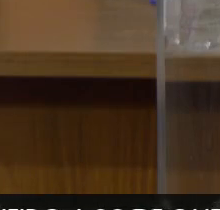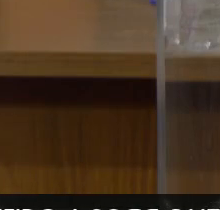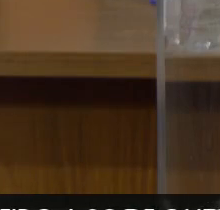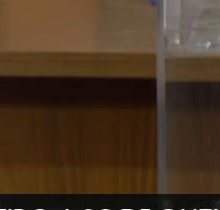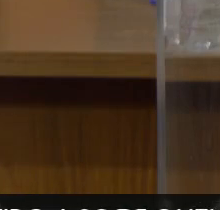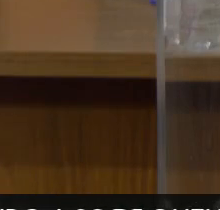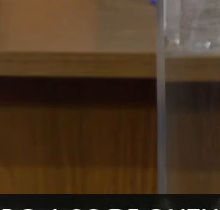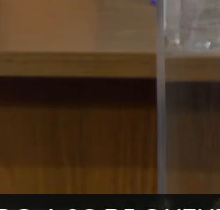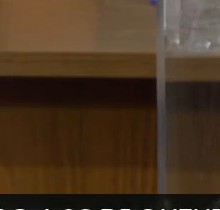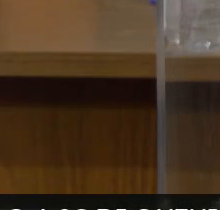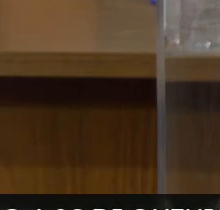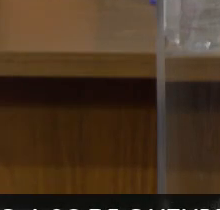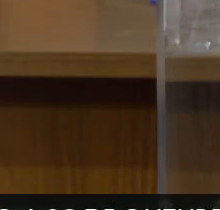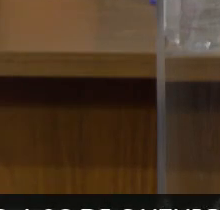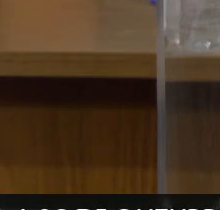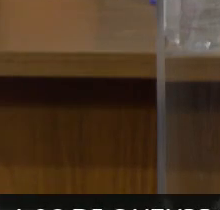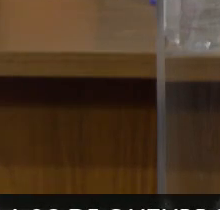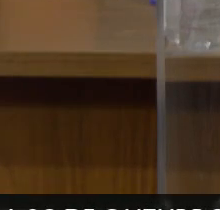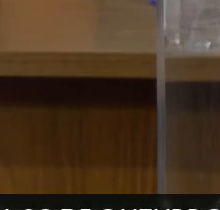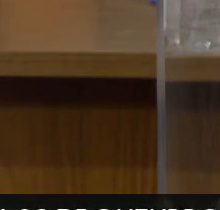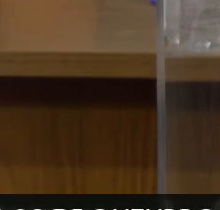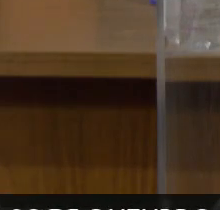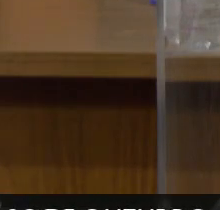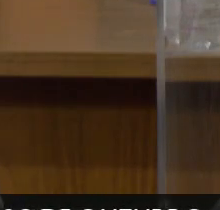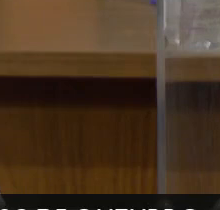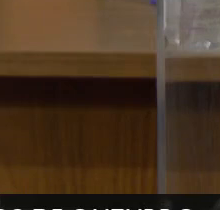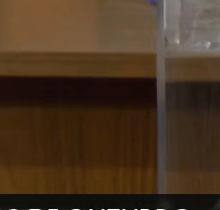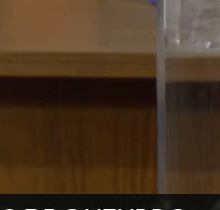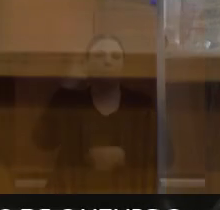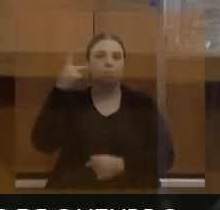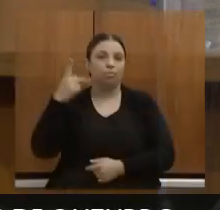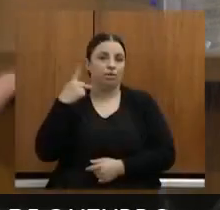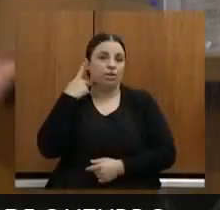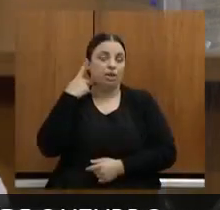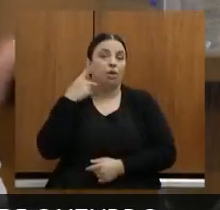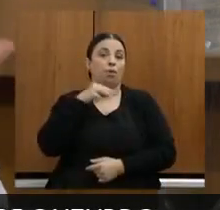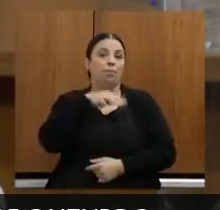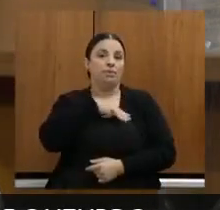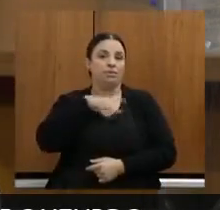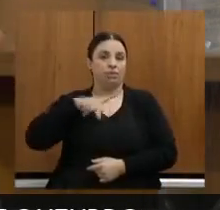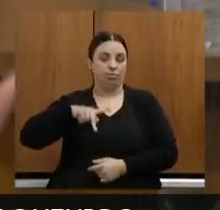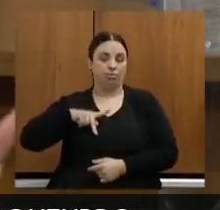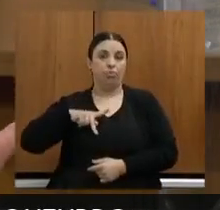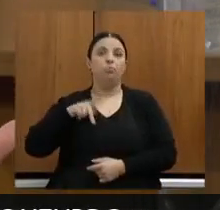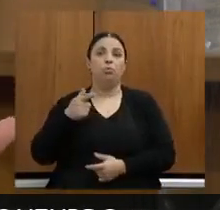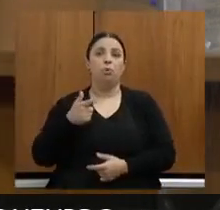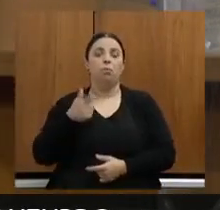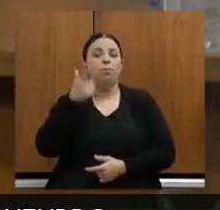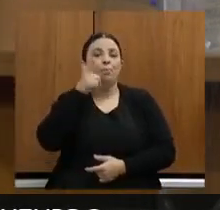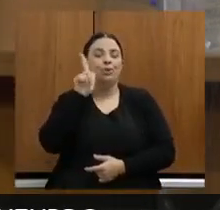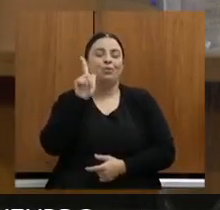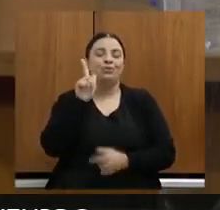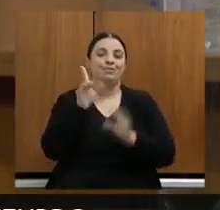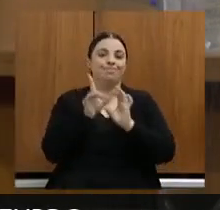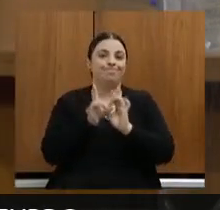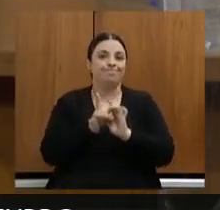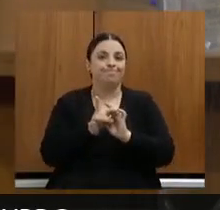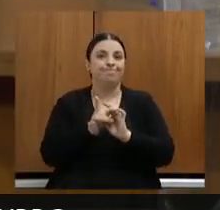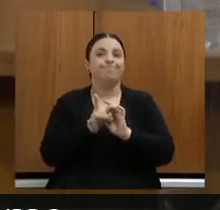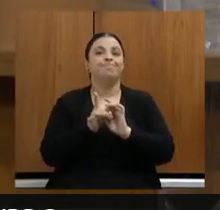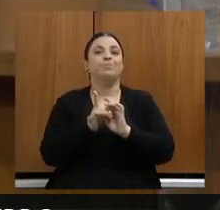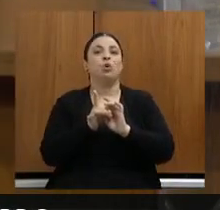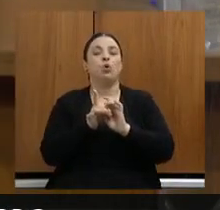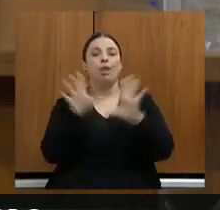ano conseguimos um acordo com a promotoria com o ministério público para ser outra palavra para destravar o